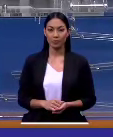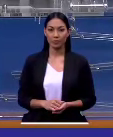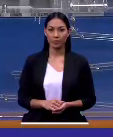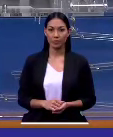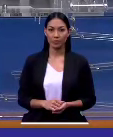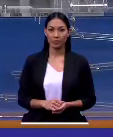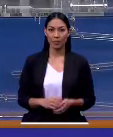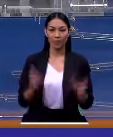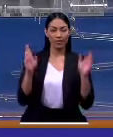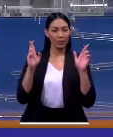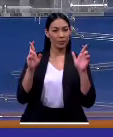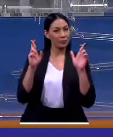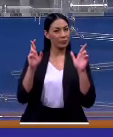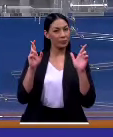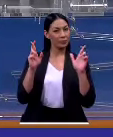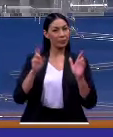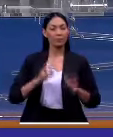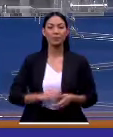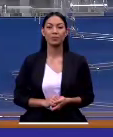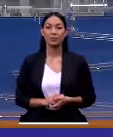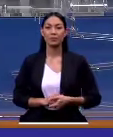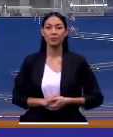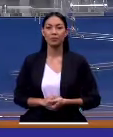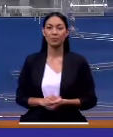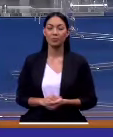Todo mundo aqui na torcida.